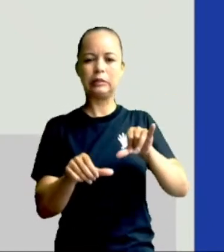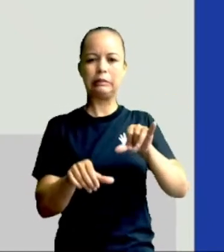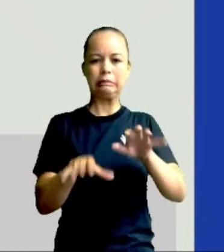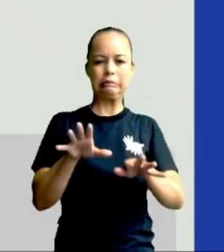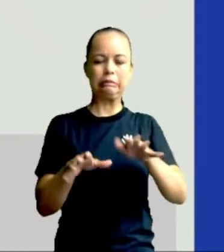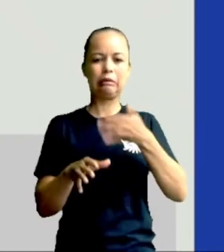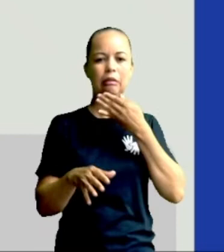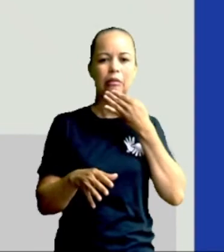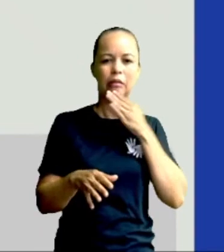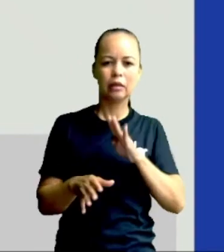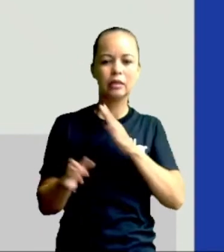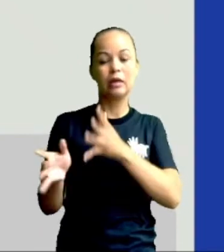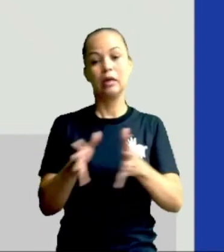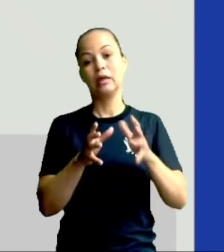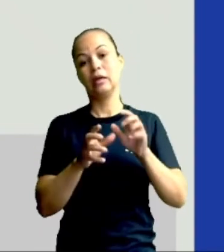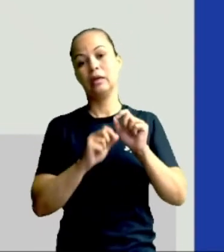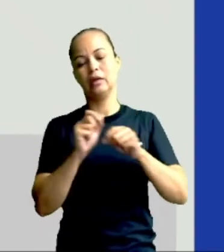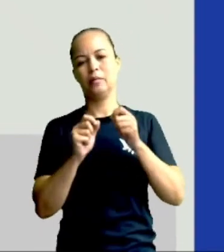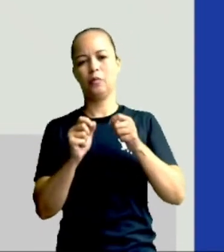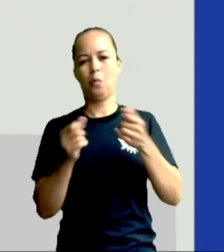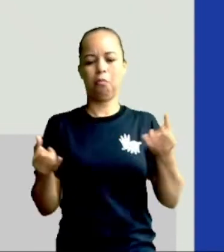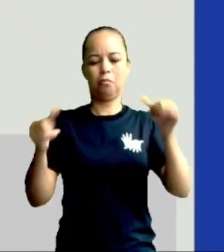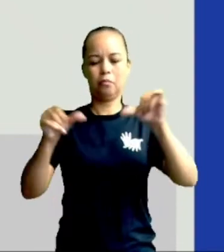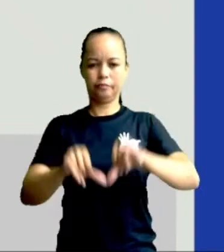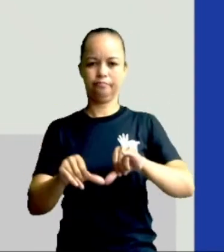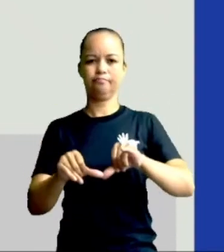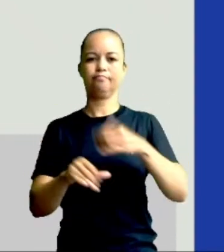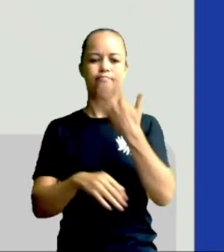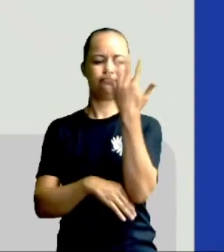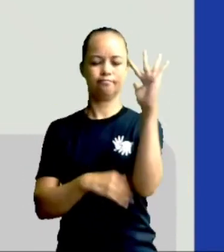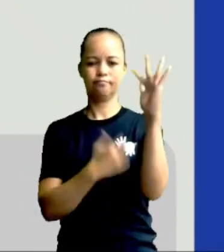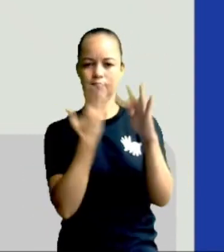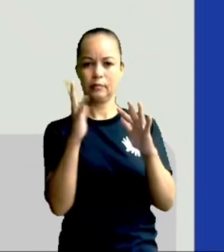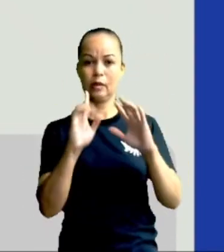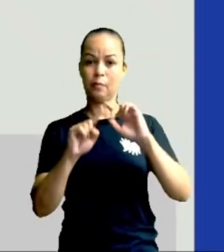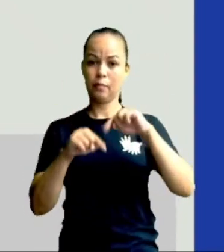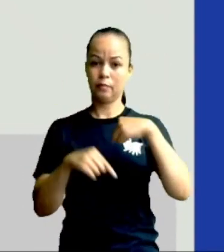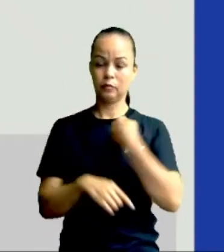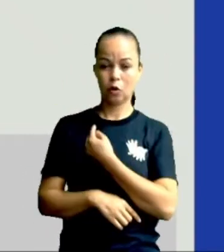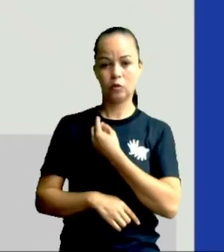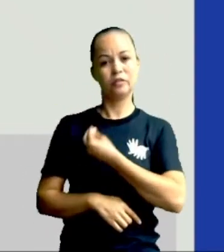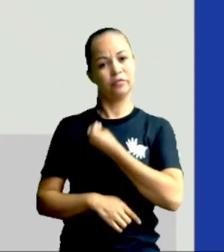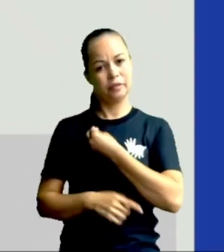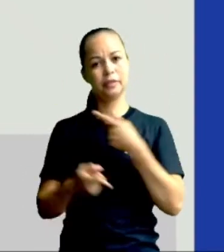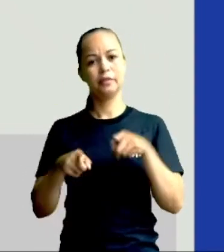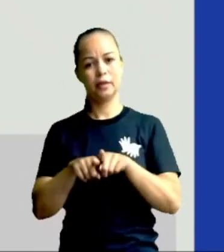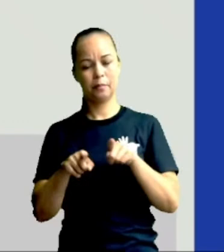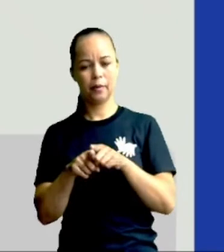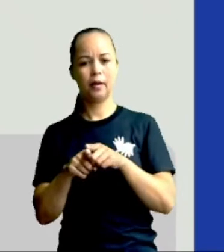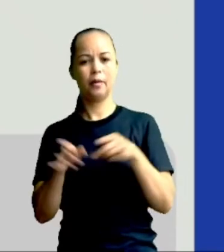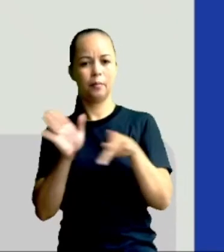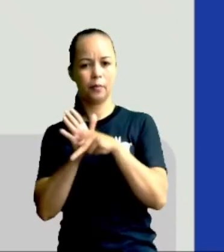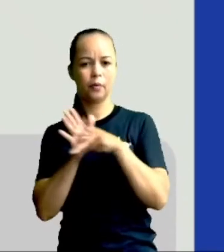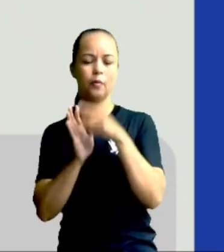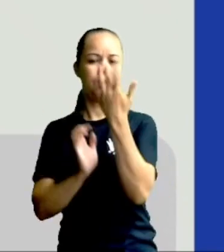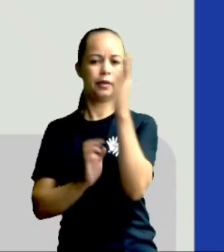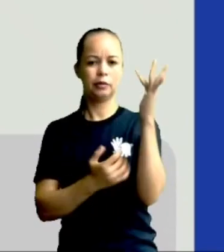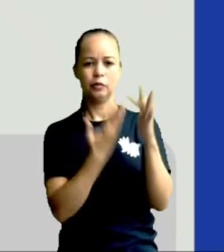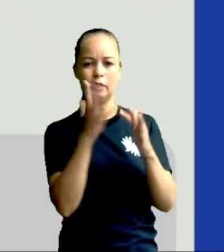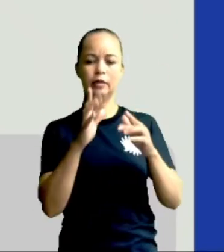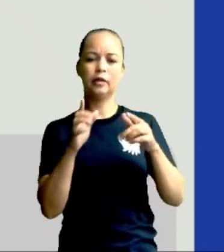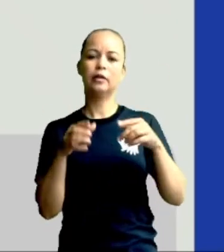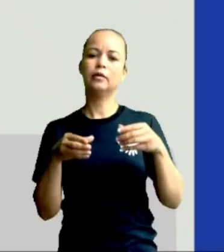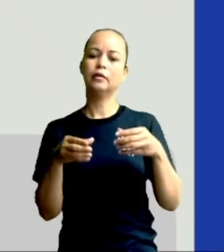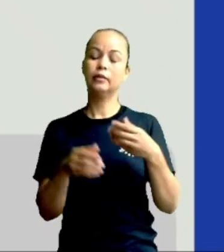desequilíbrio. Esse desequilíbrio é algo muito negativo, tanto para a nossa sobrevivência como para a própria natureza e na vida dos